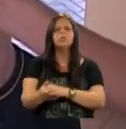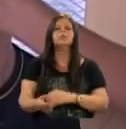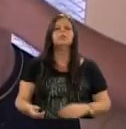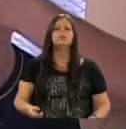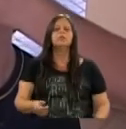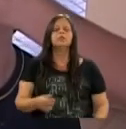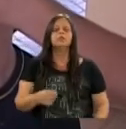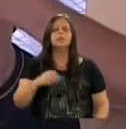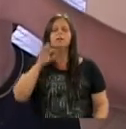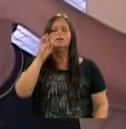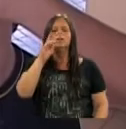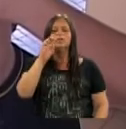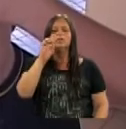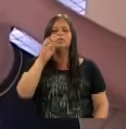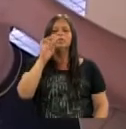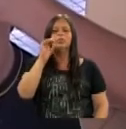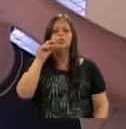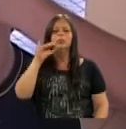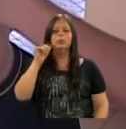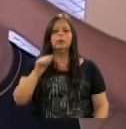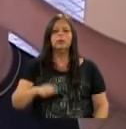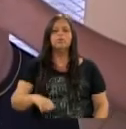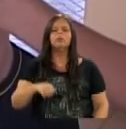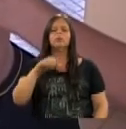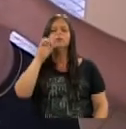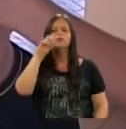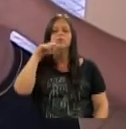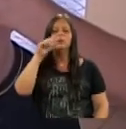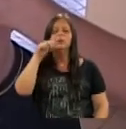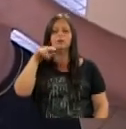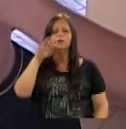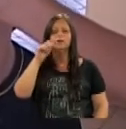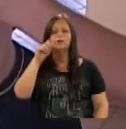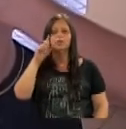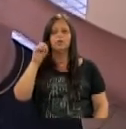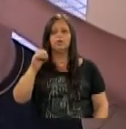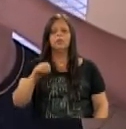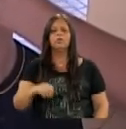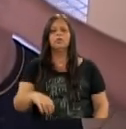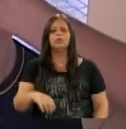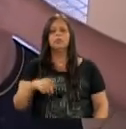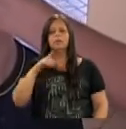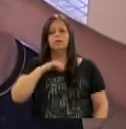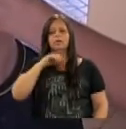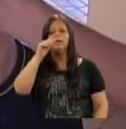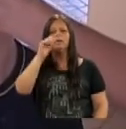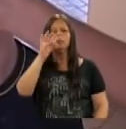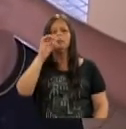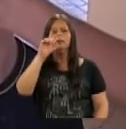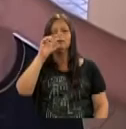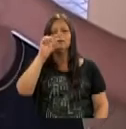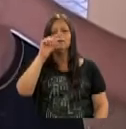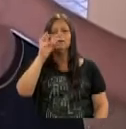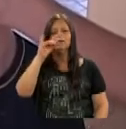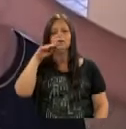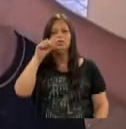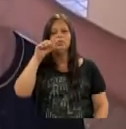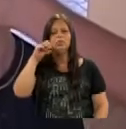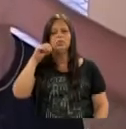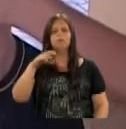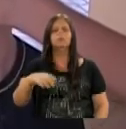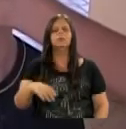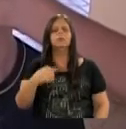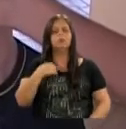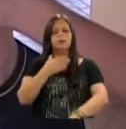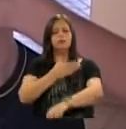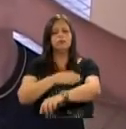teutônia está encantado ela já estão aqui representando oitavo conselho detém o atletismo que está ocorrendo e os atletas lá e eu tão sua treinadora